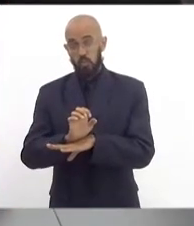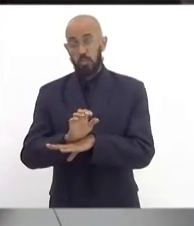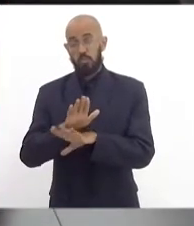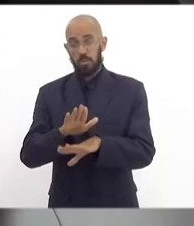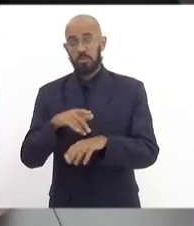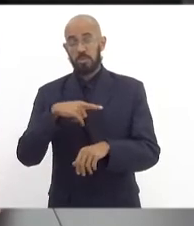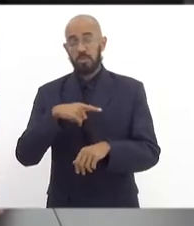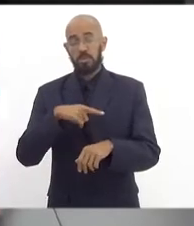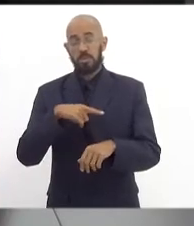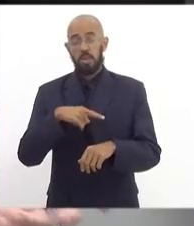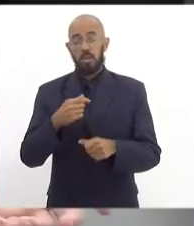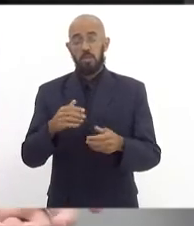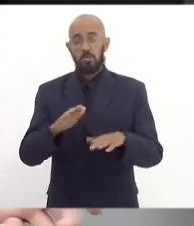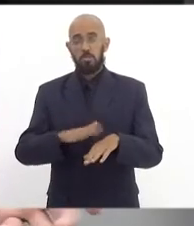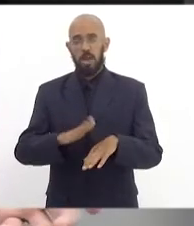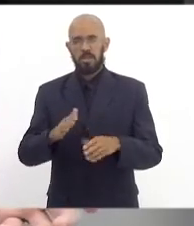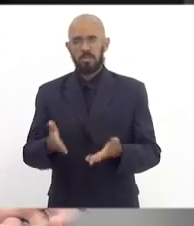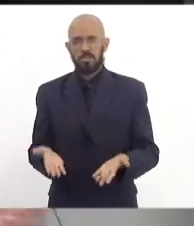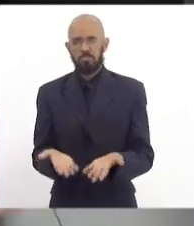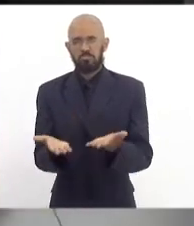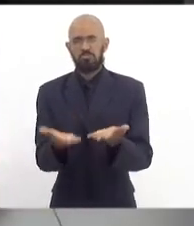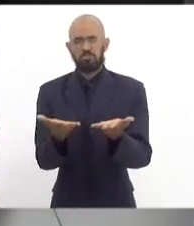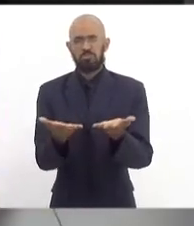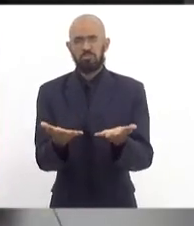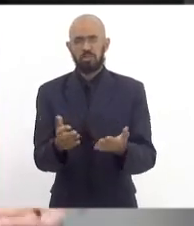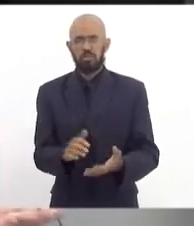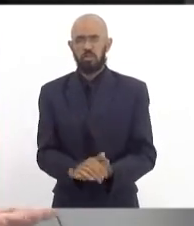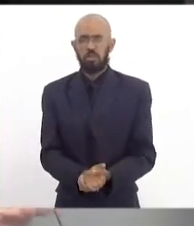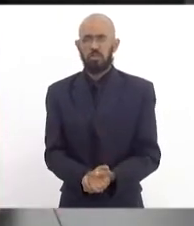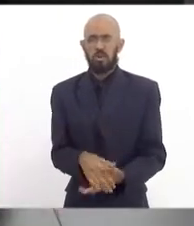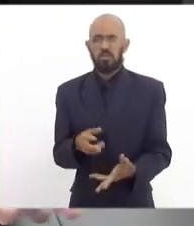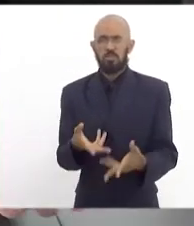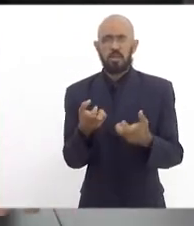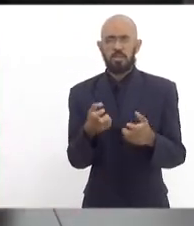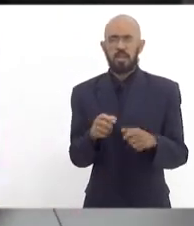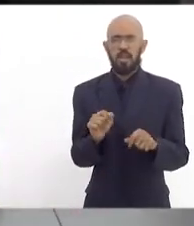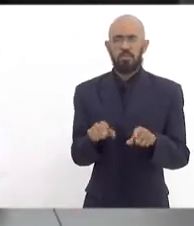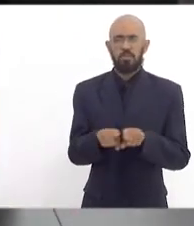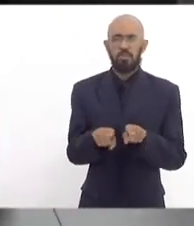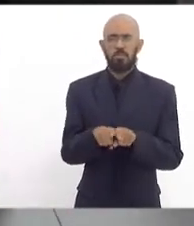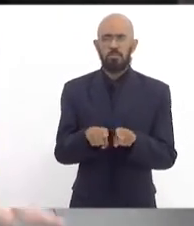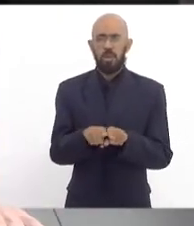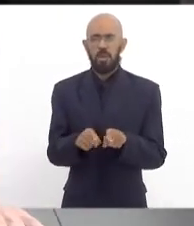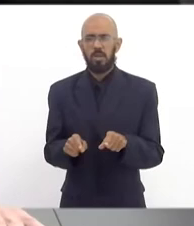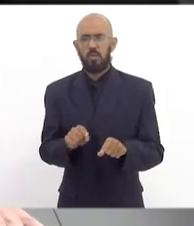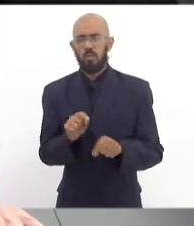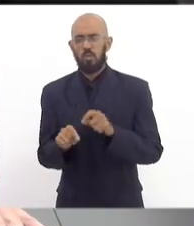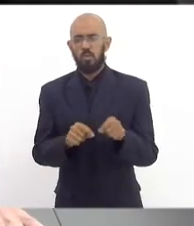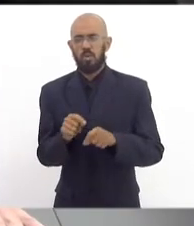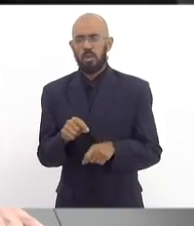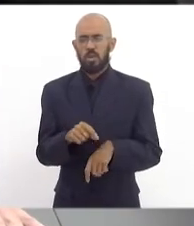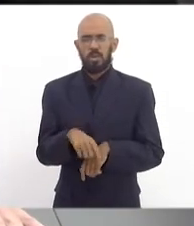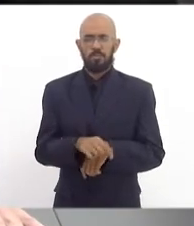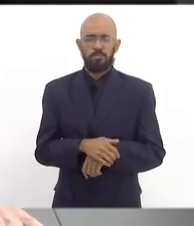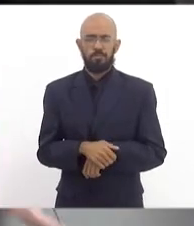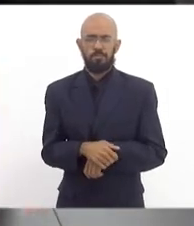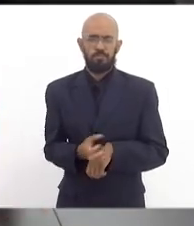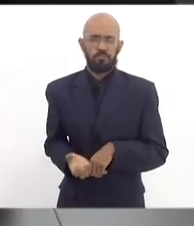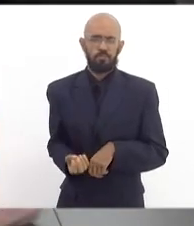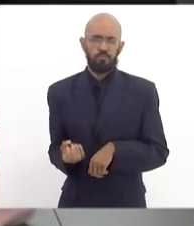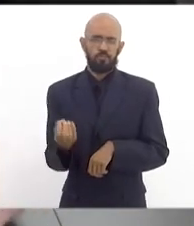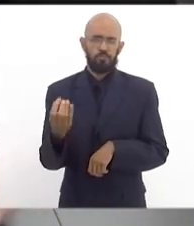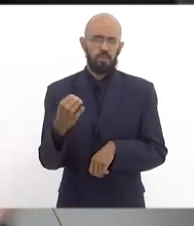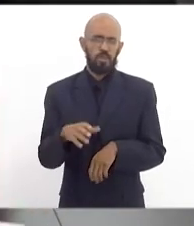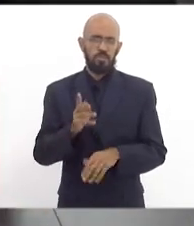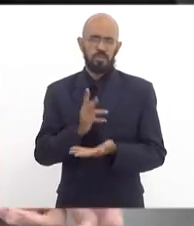mais equivalente com relação a outros estados a gente vê o deslocamento isso aí a Fato eu sei que é parece repetitivo a